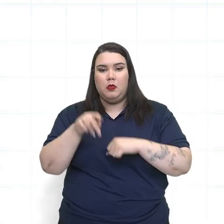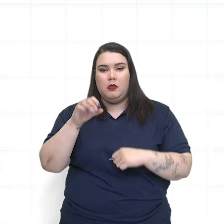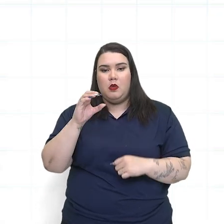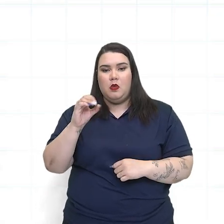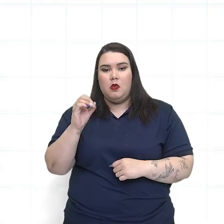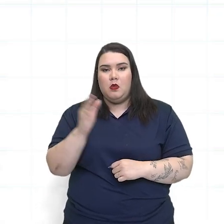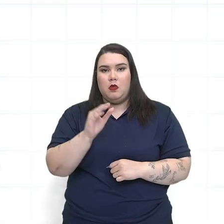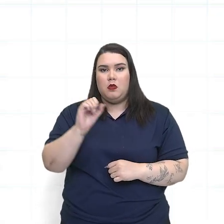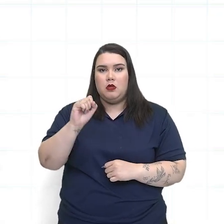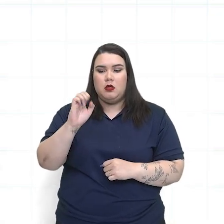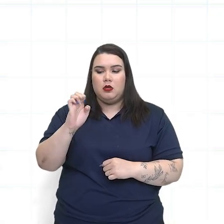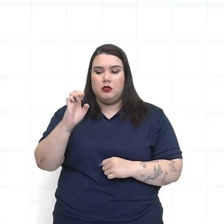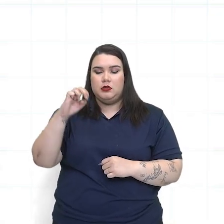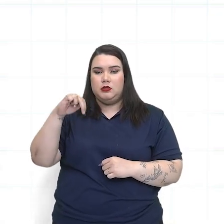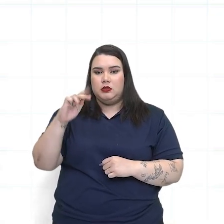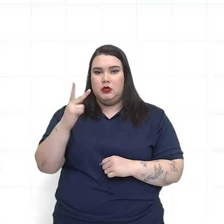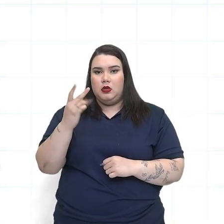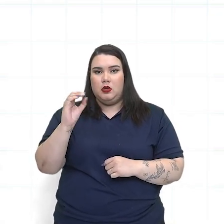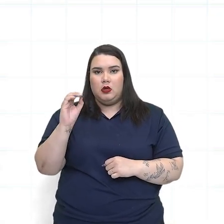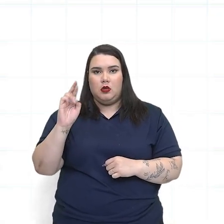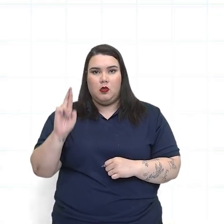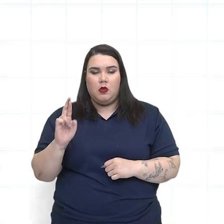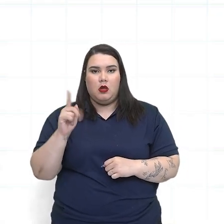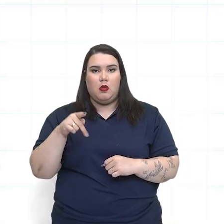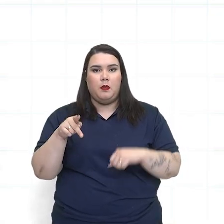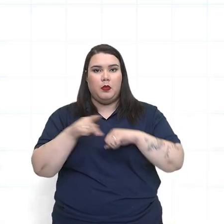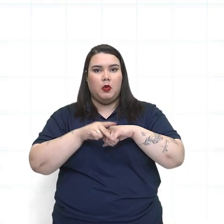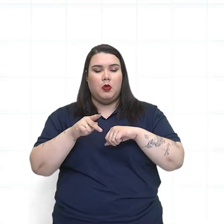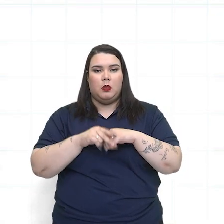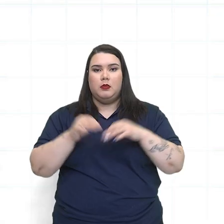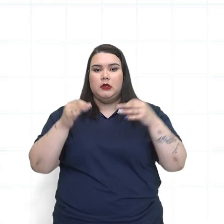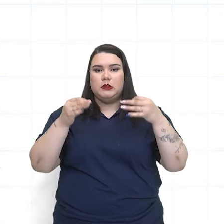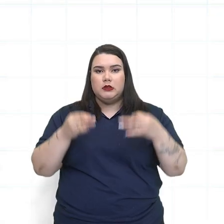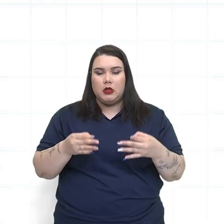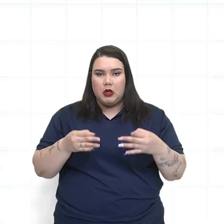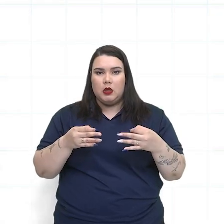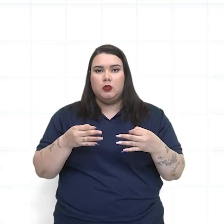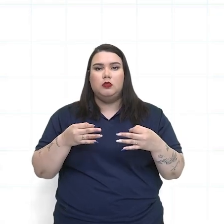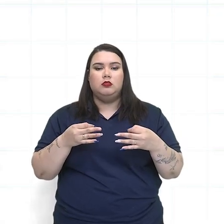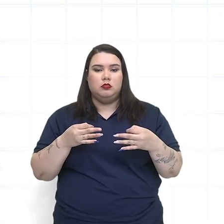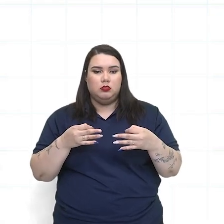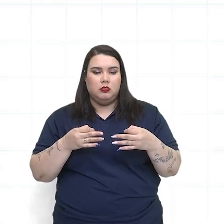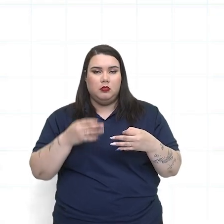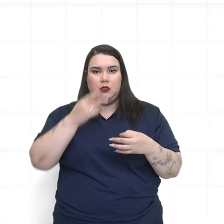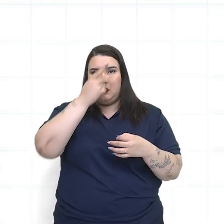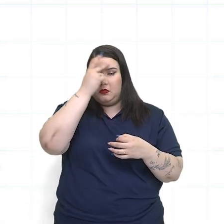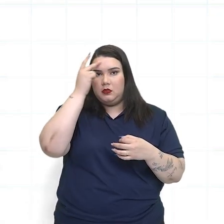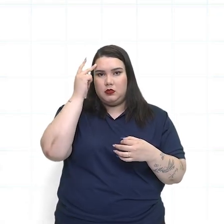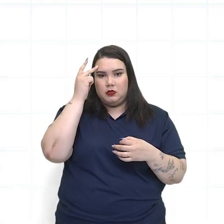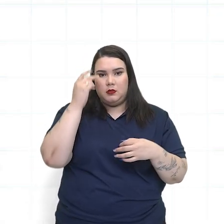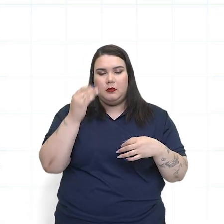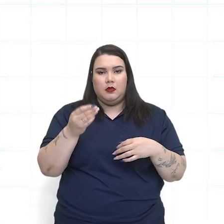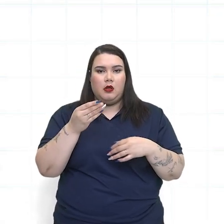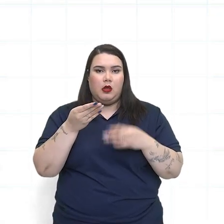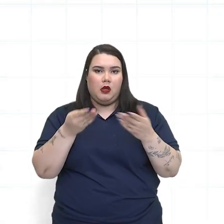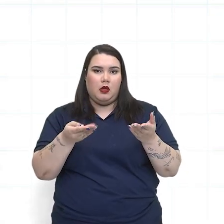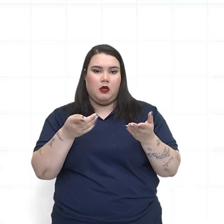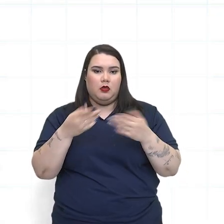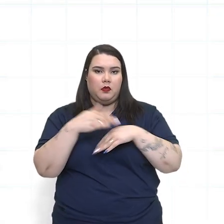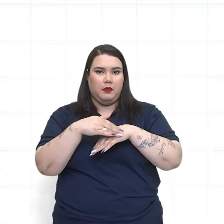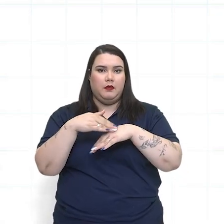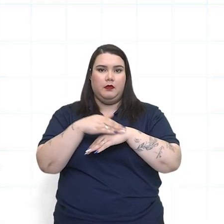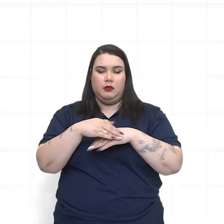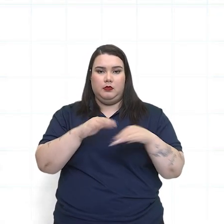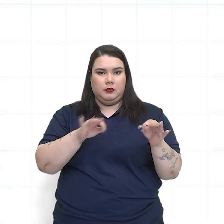senhor, que é um pronome adequado, né? Um pronome de tratamento adequado aí para a pessoa com a qual ela